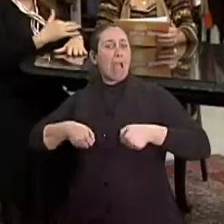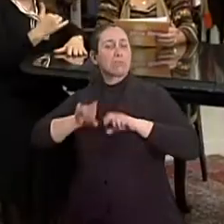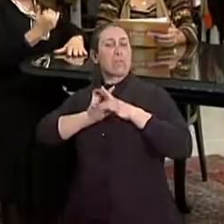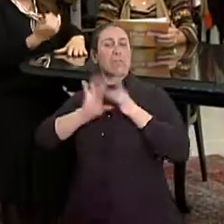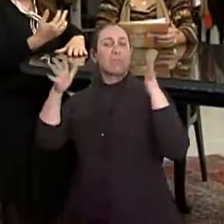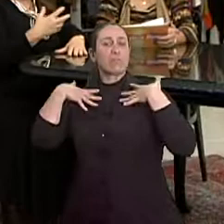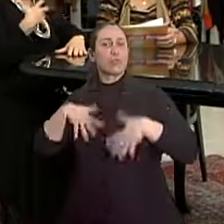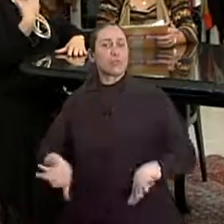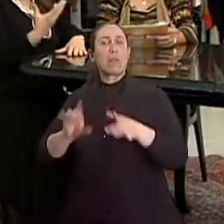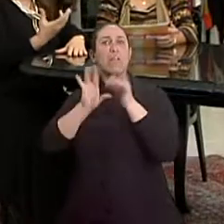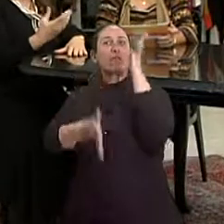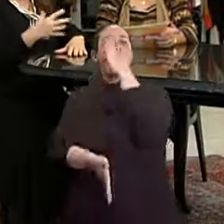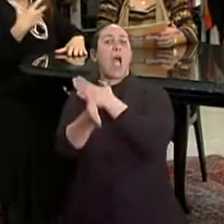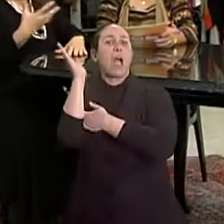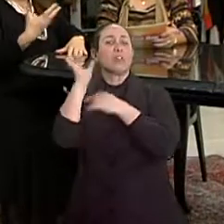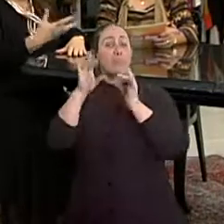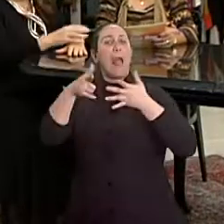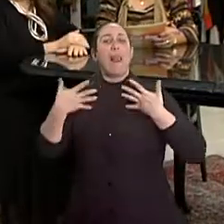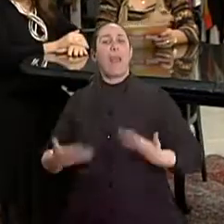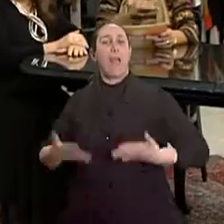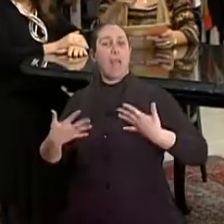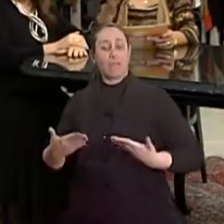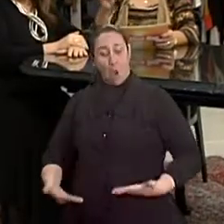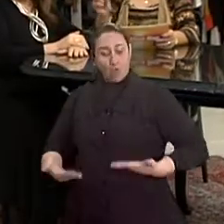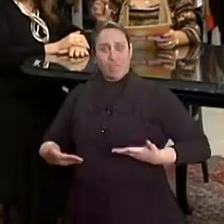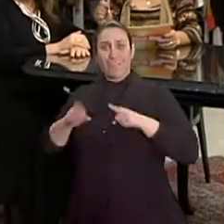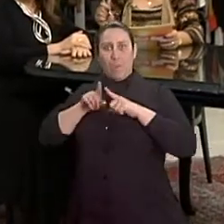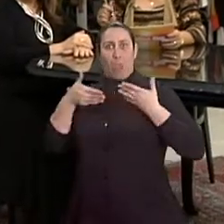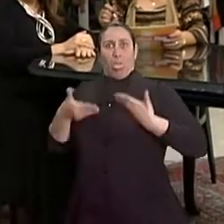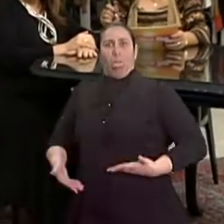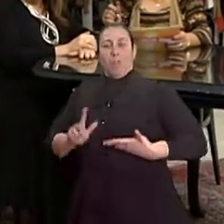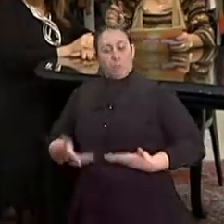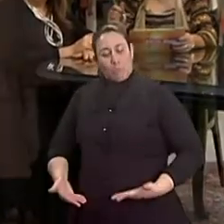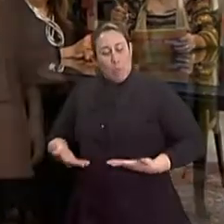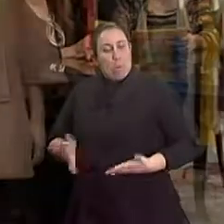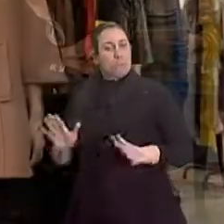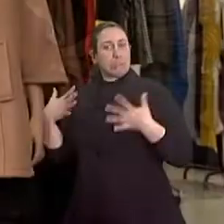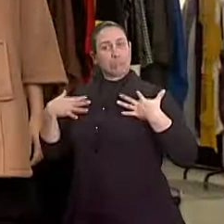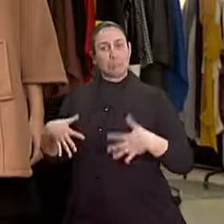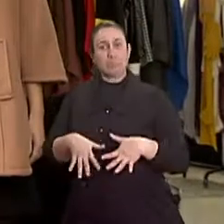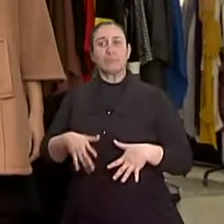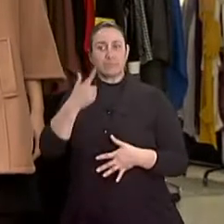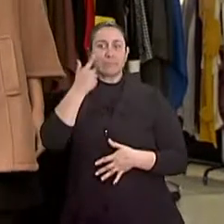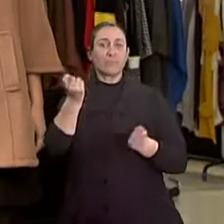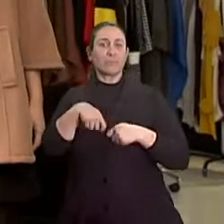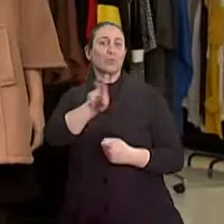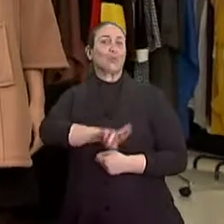vestido, bota para viagem. Ela é mais leve, porque ela é mais curta, né? E o caimento é dela? Olha ali. É lã cachemir,